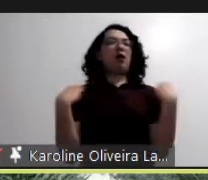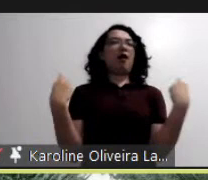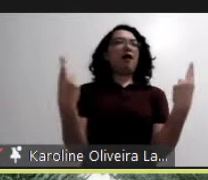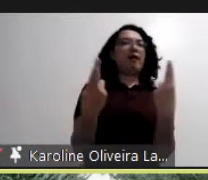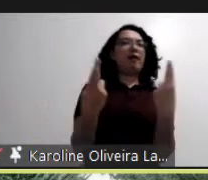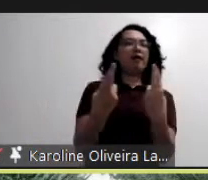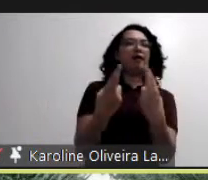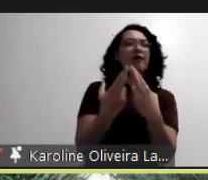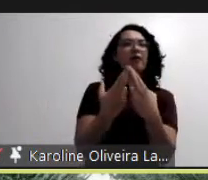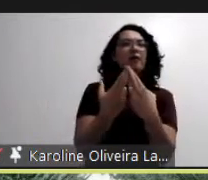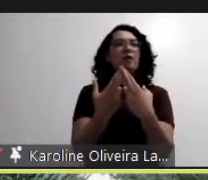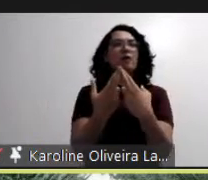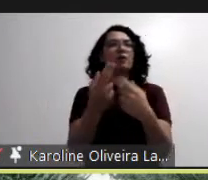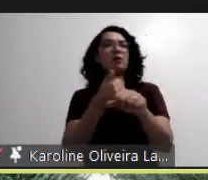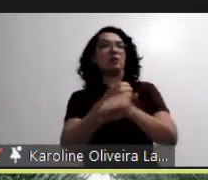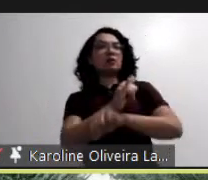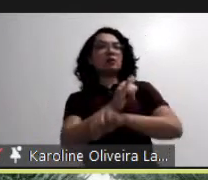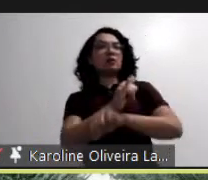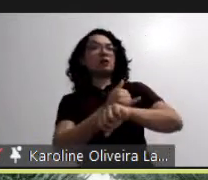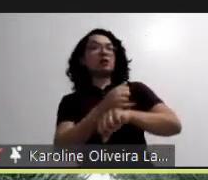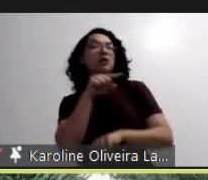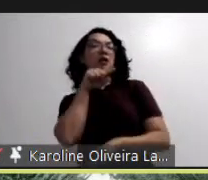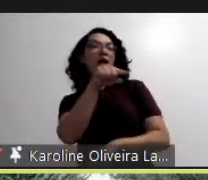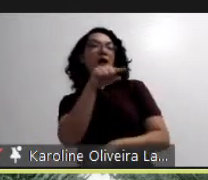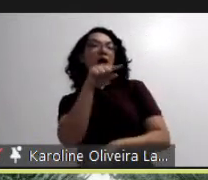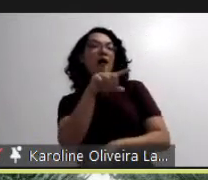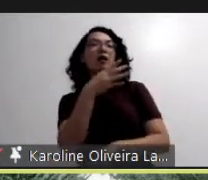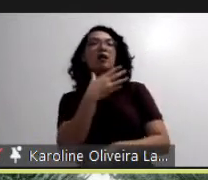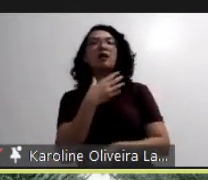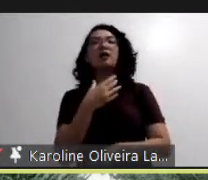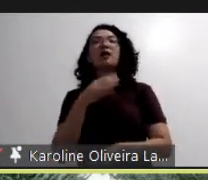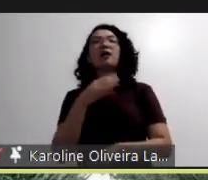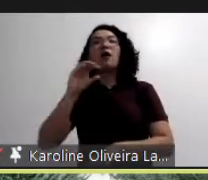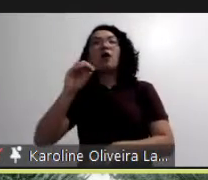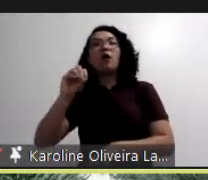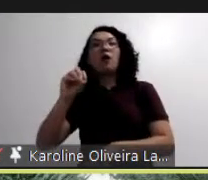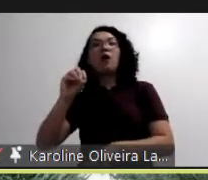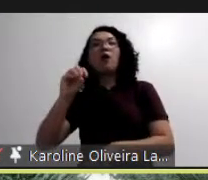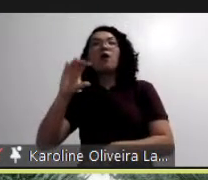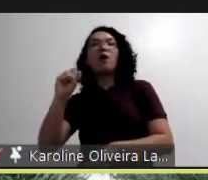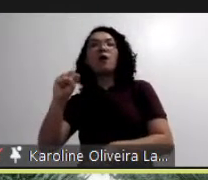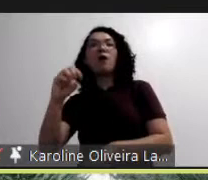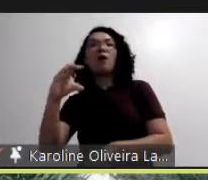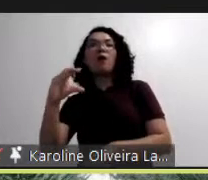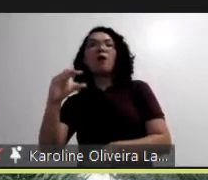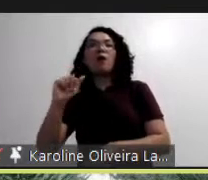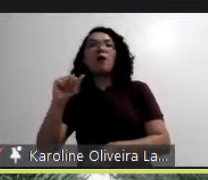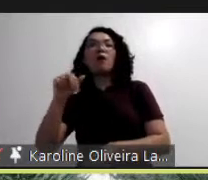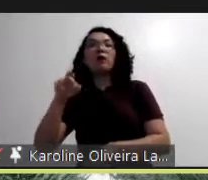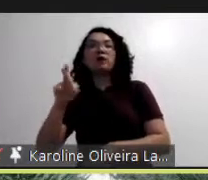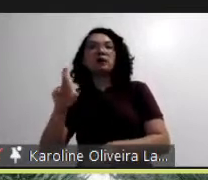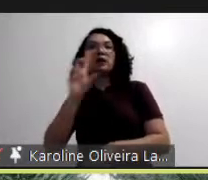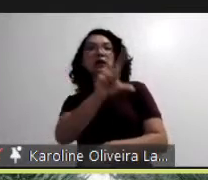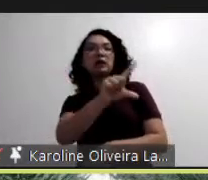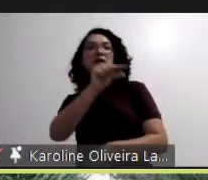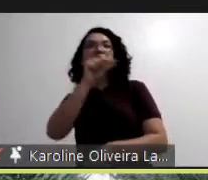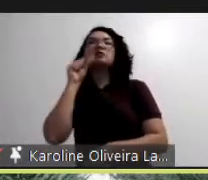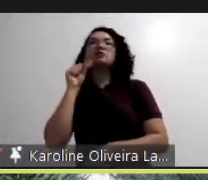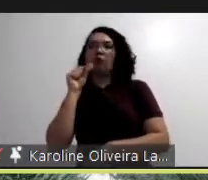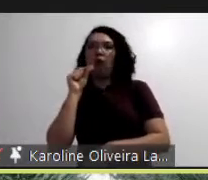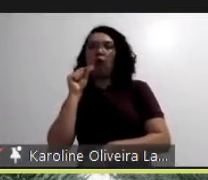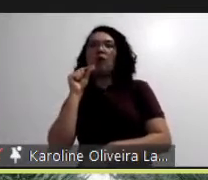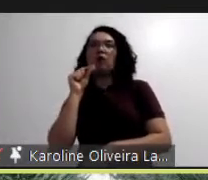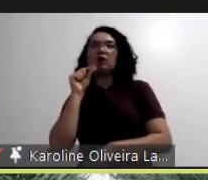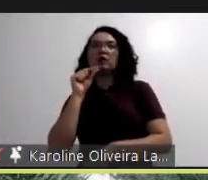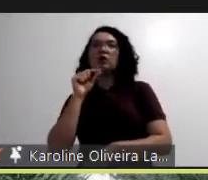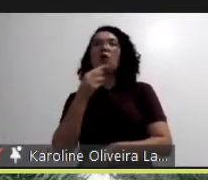esse impacto. Mas aqui, poucos desses arquitetos ficaram na história. O próprio Wallace Harrison, que era o chefe